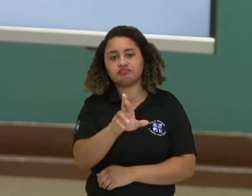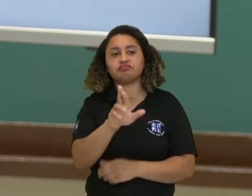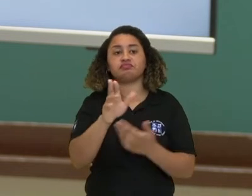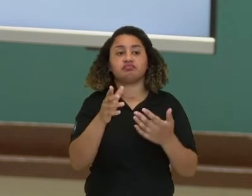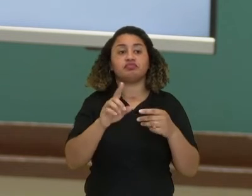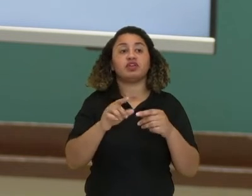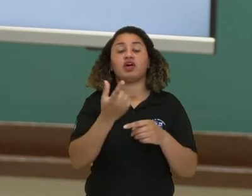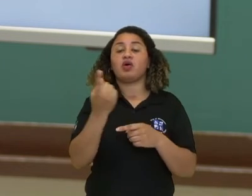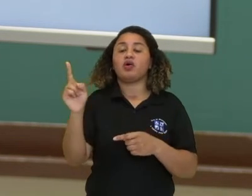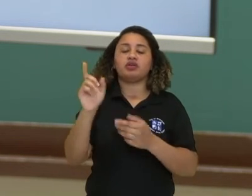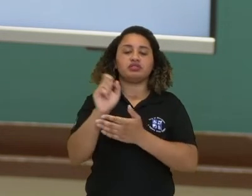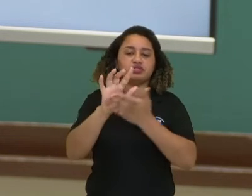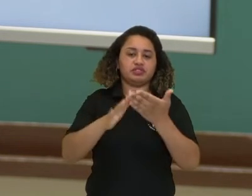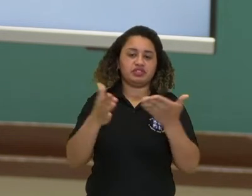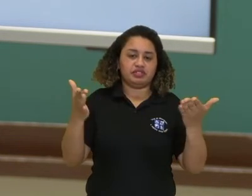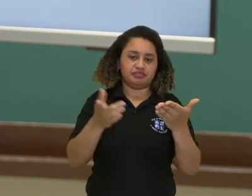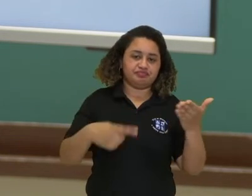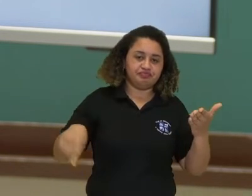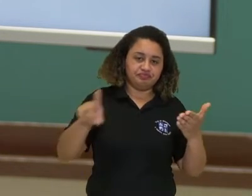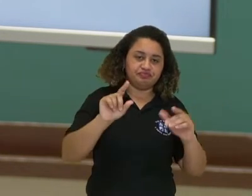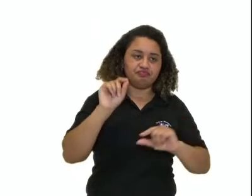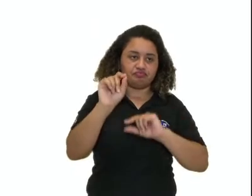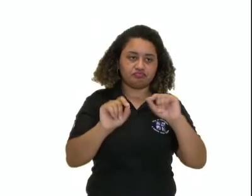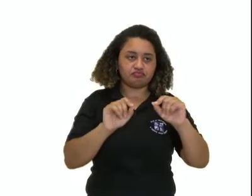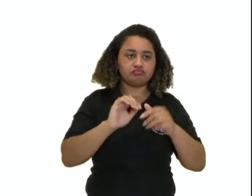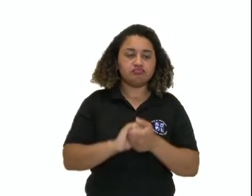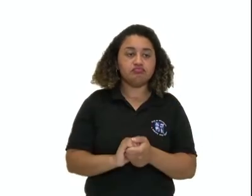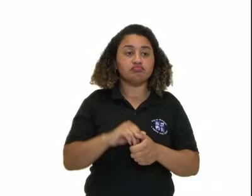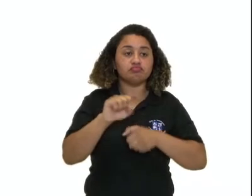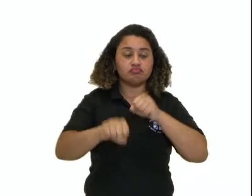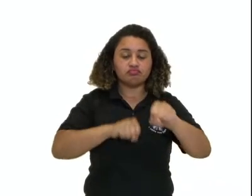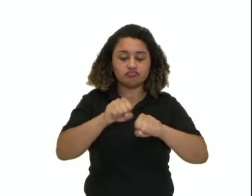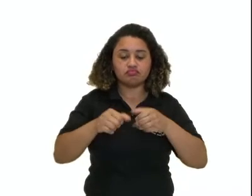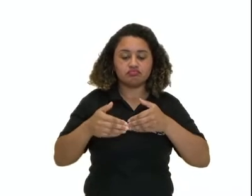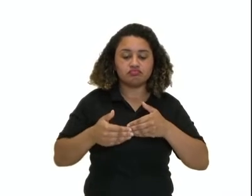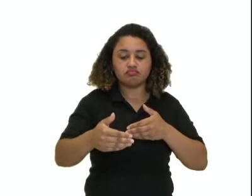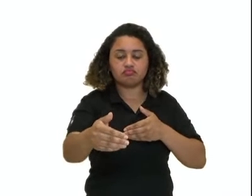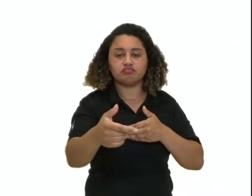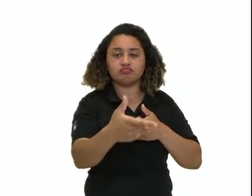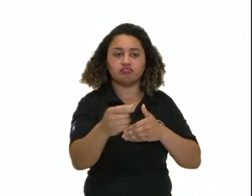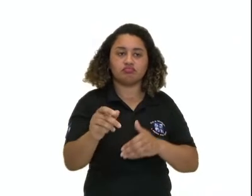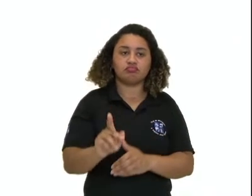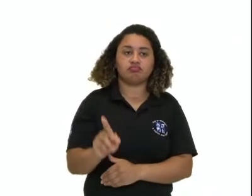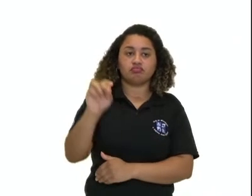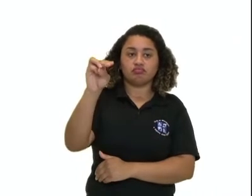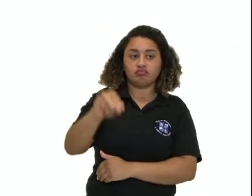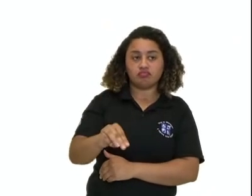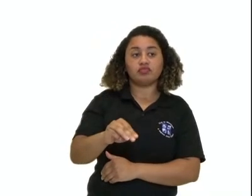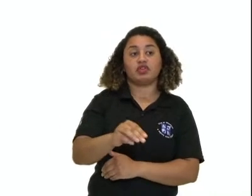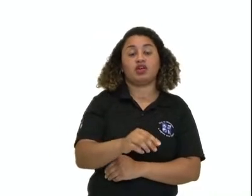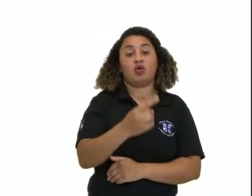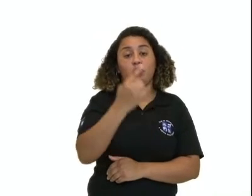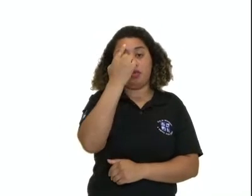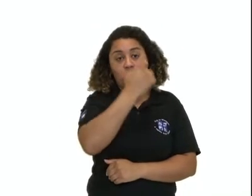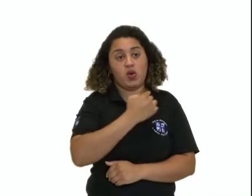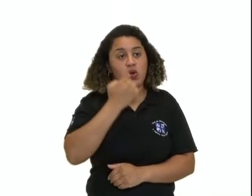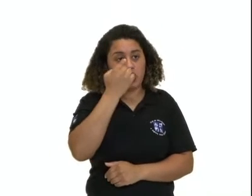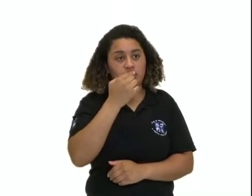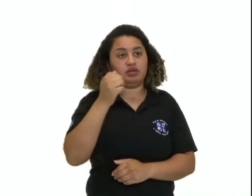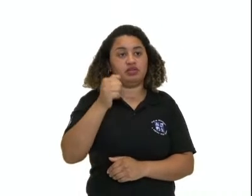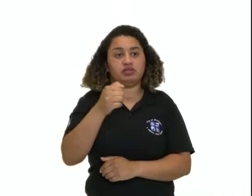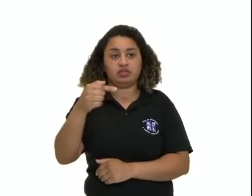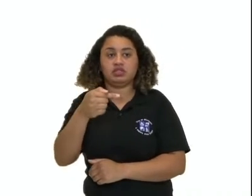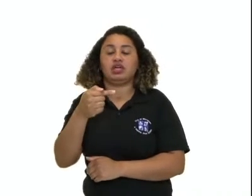Mais um exercício para vocês. Um ciclista percorre 20 quilômetros na primeira hora,